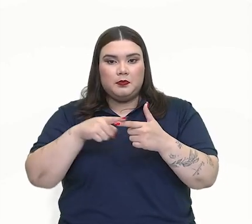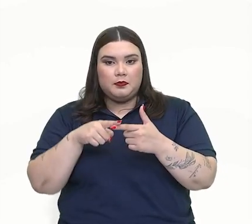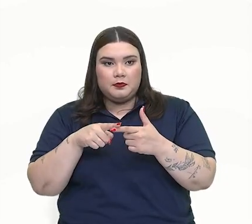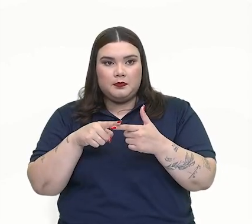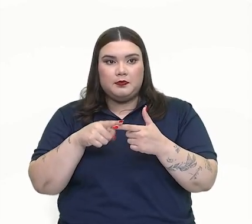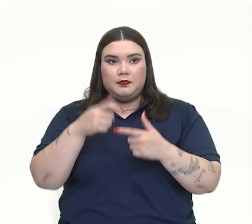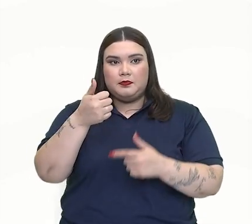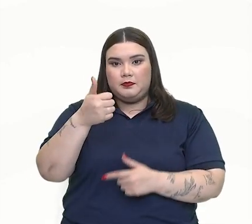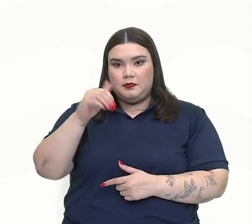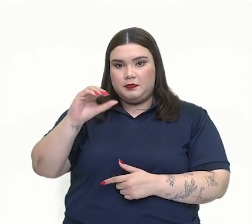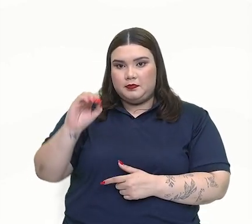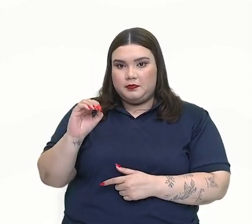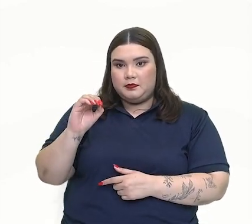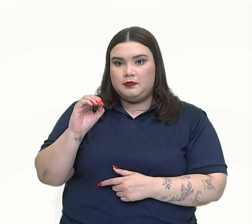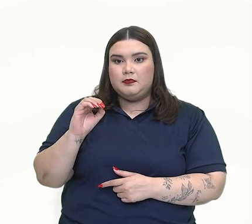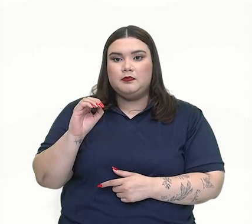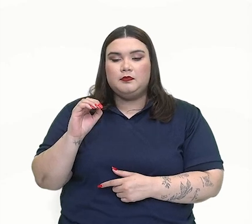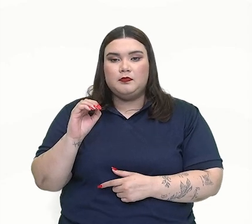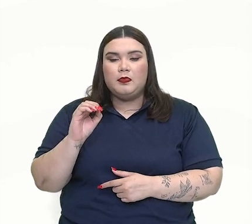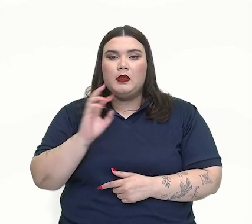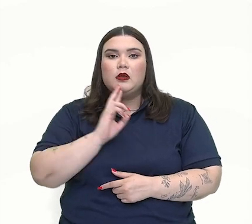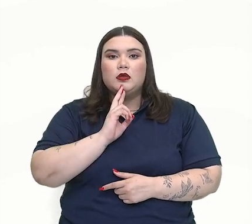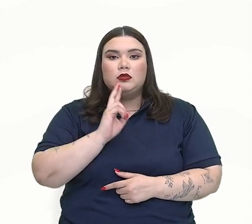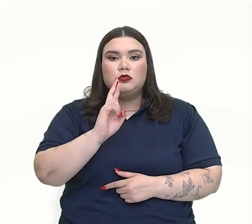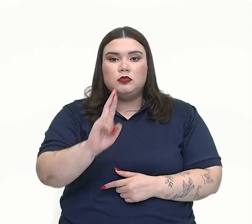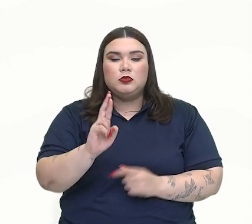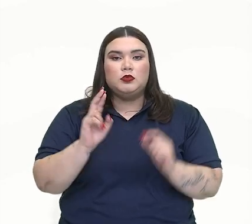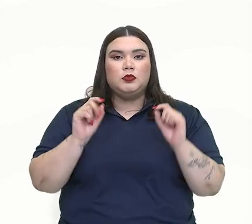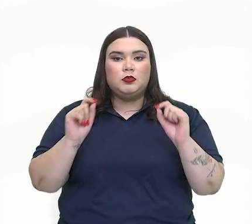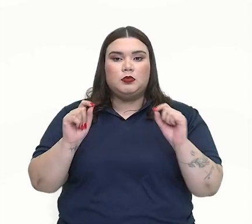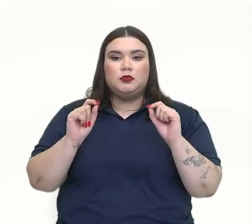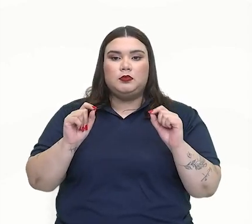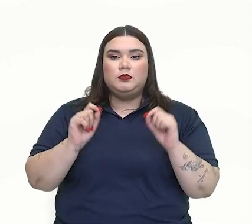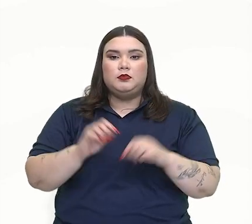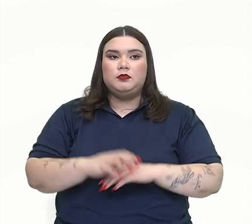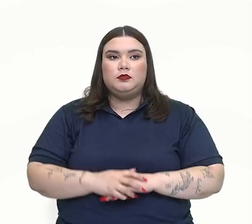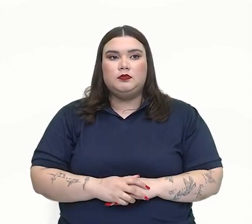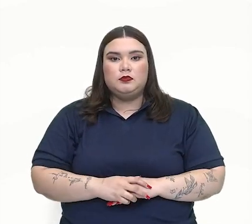237 dividido para 10 vai restar